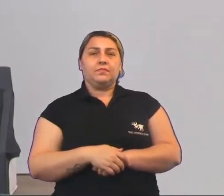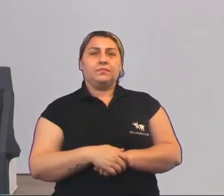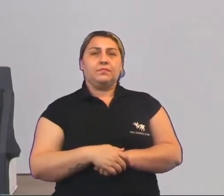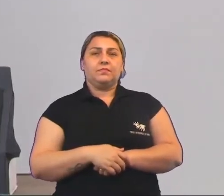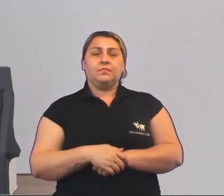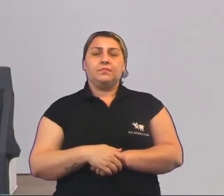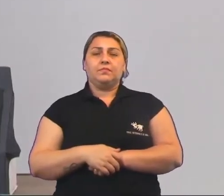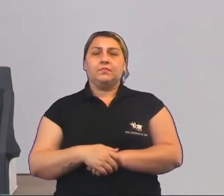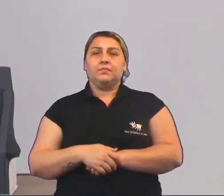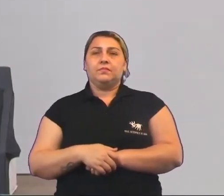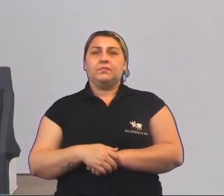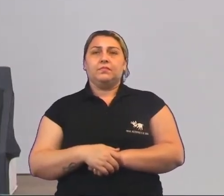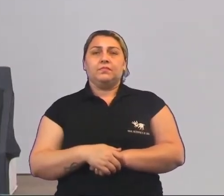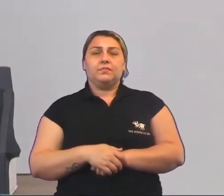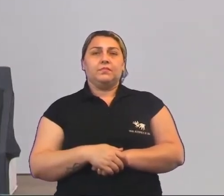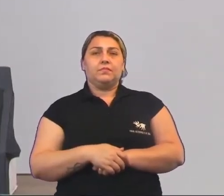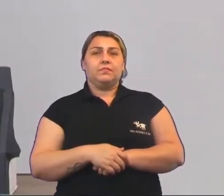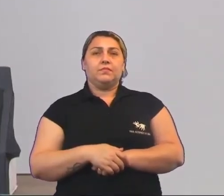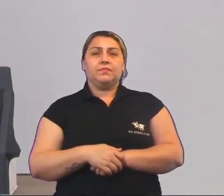Vamos a mais uma situação.